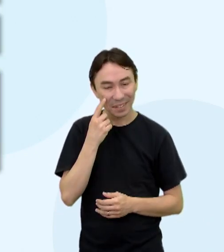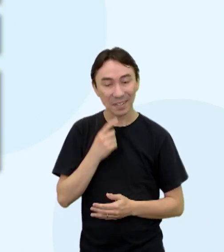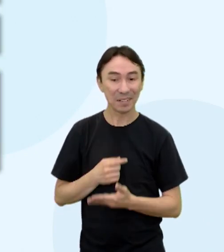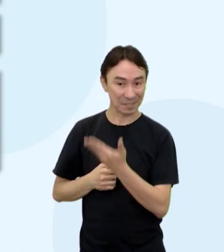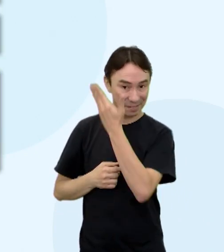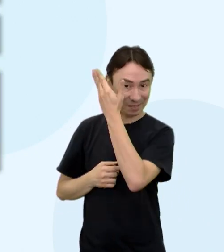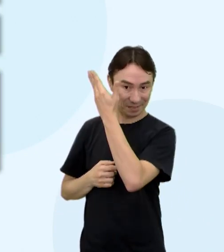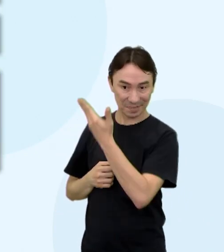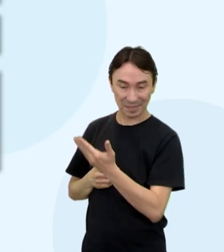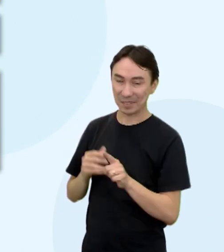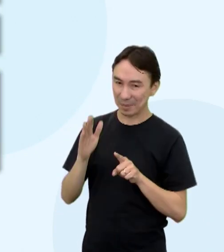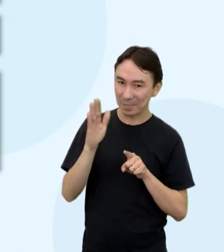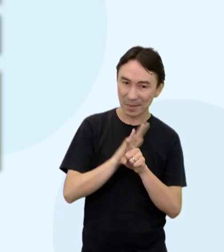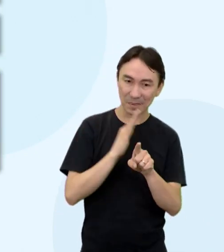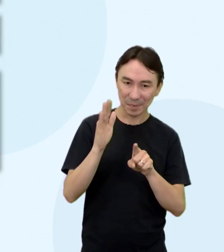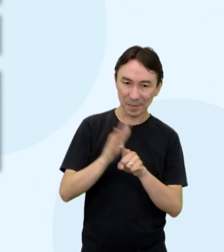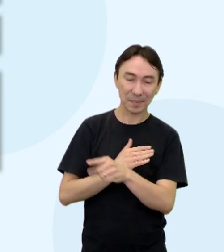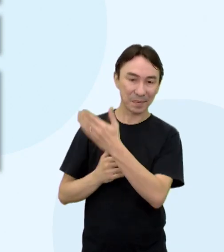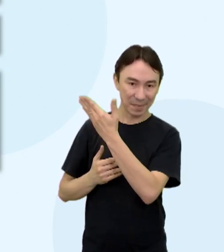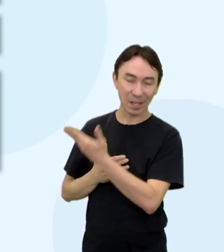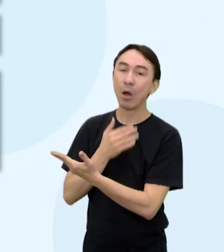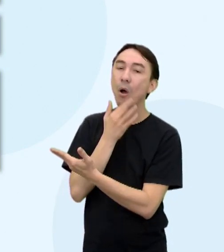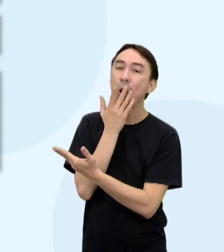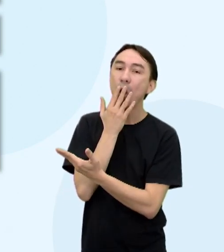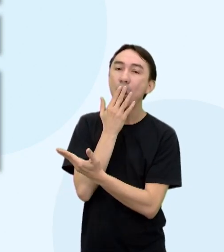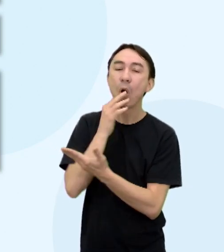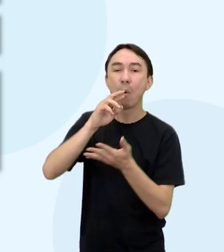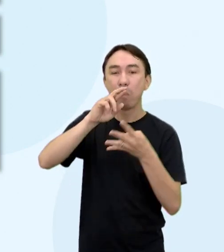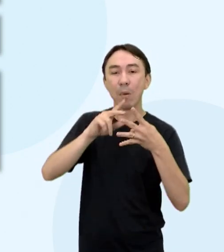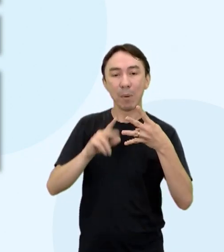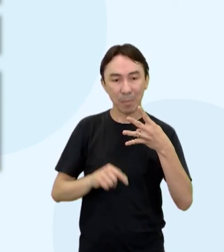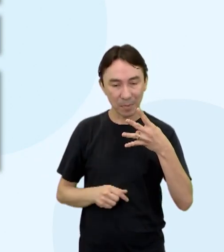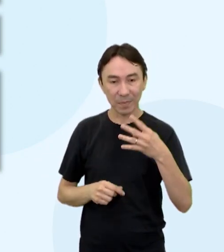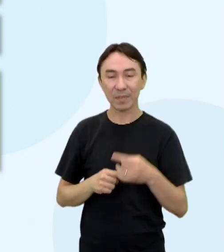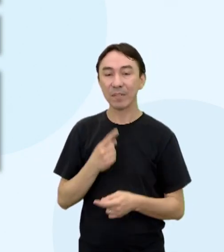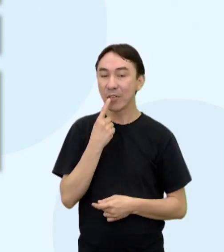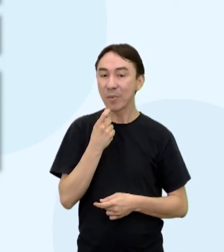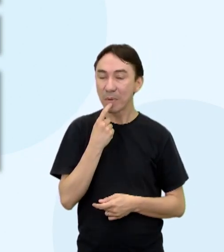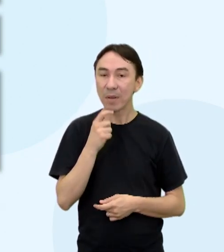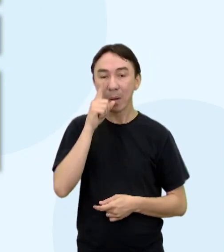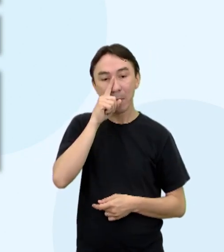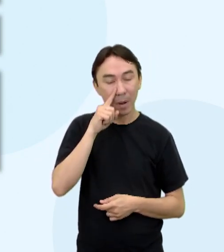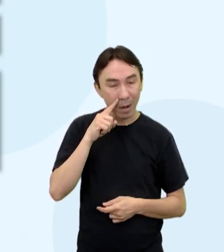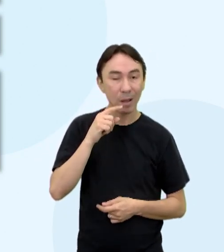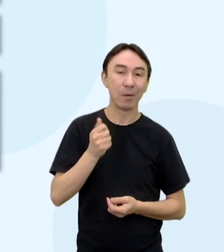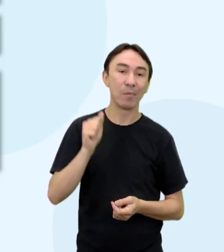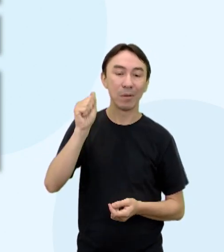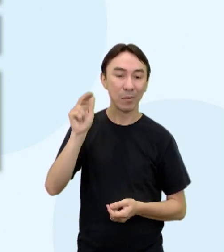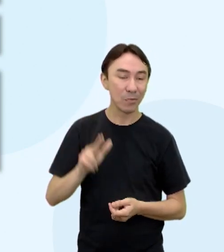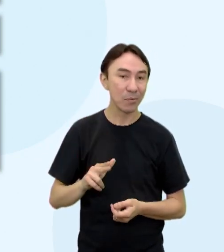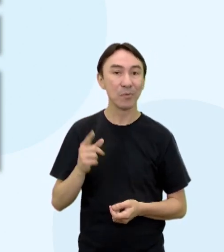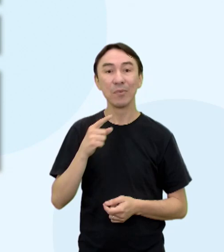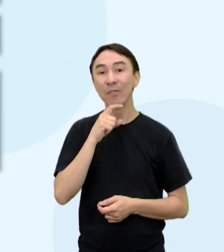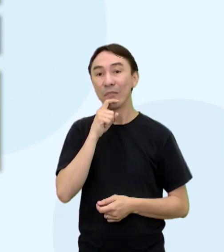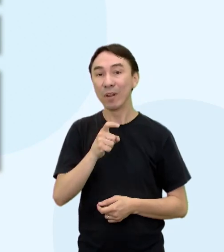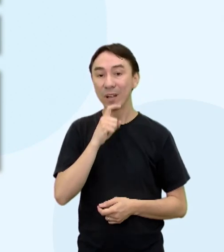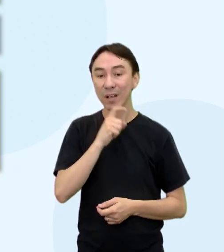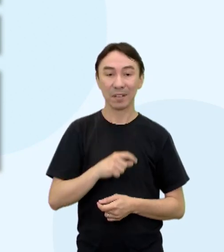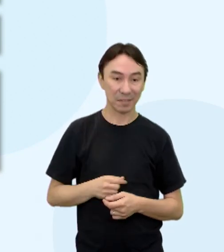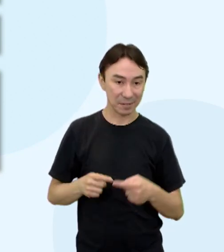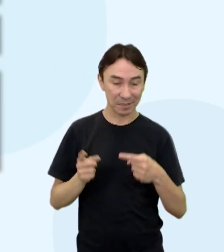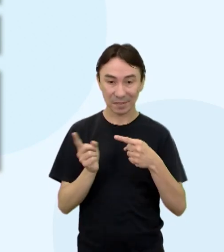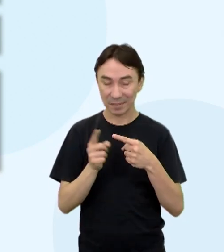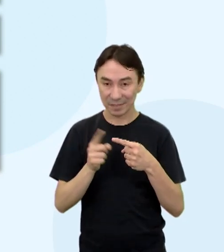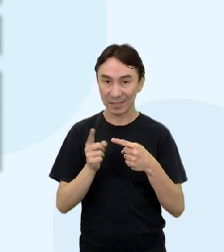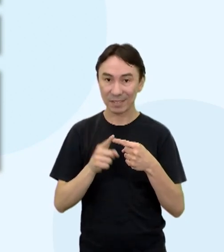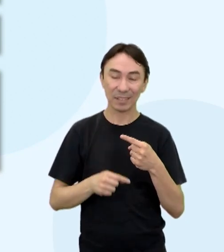para você. Estão dentro de quadradinhos coloridos aí, vermelho, amarelo, azul e verde. Né? A primeira, qual a chance de cair um raio 2